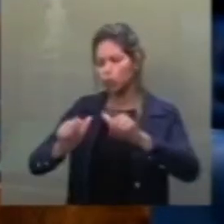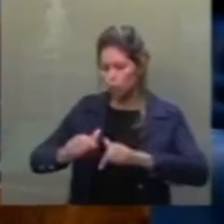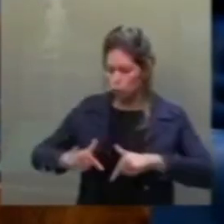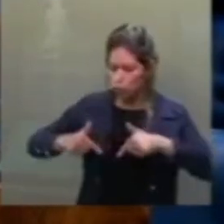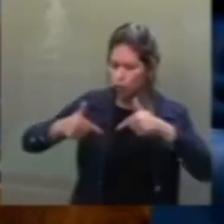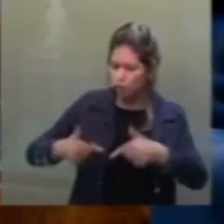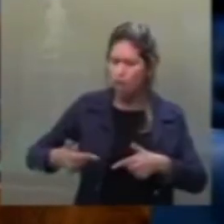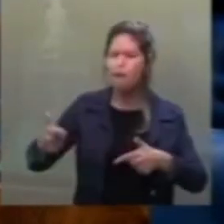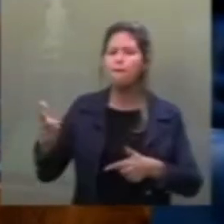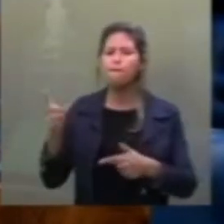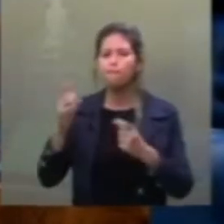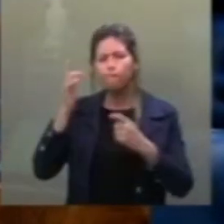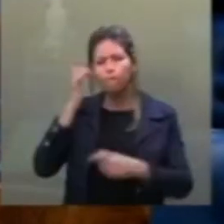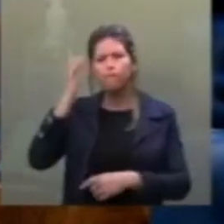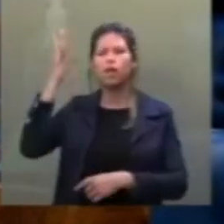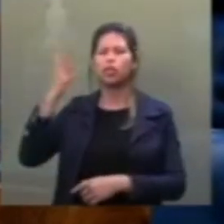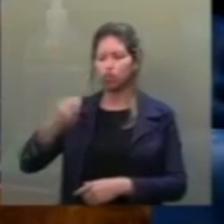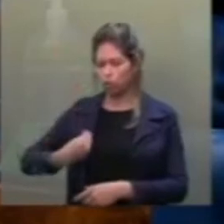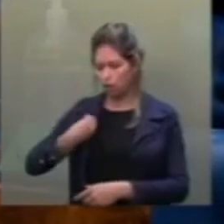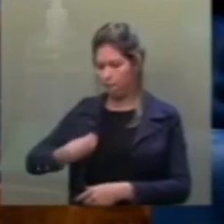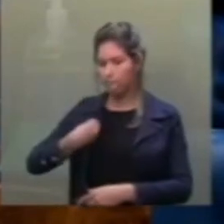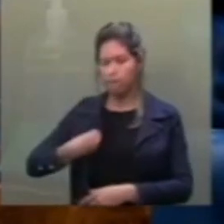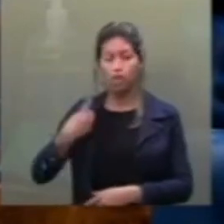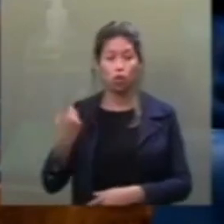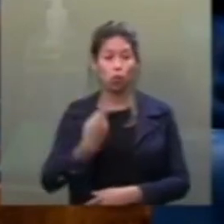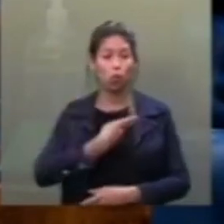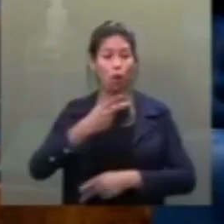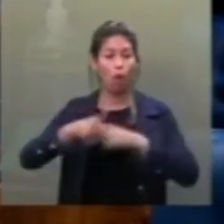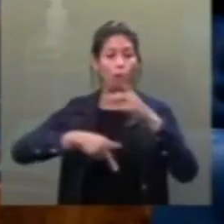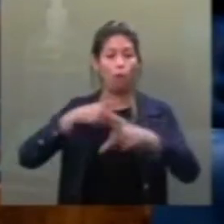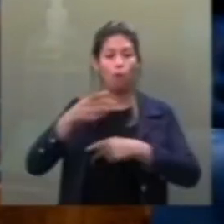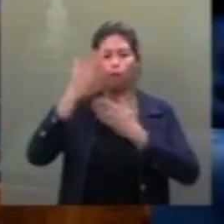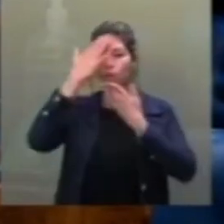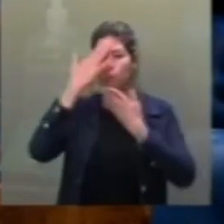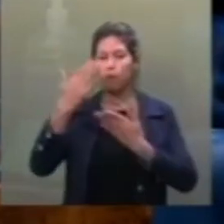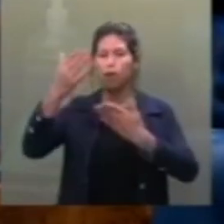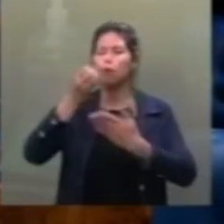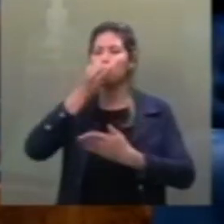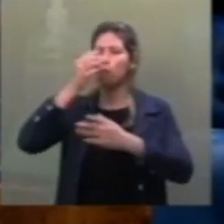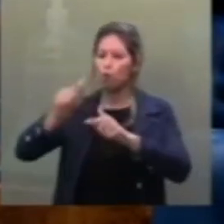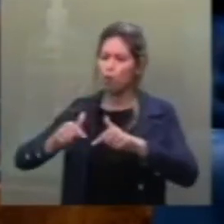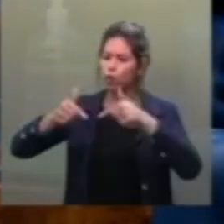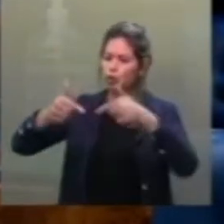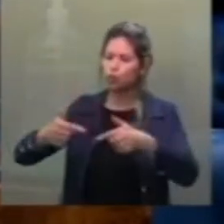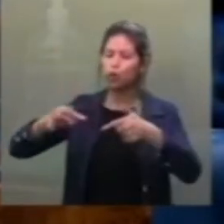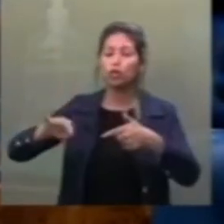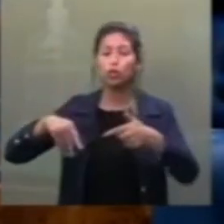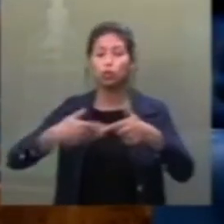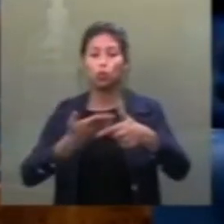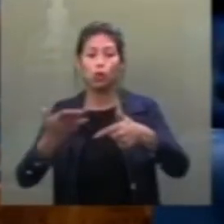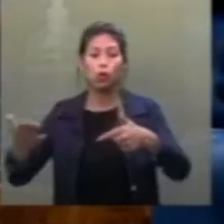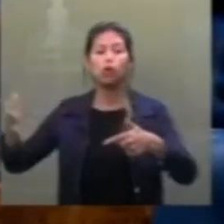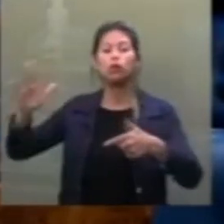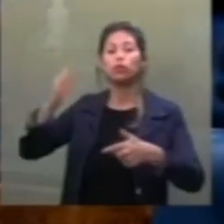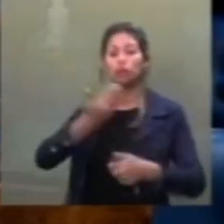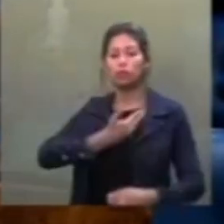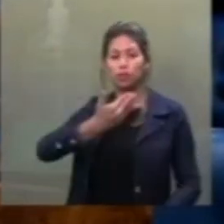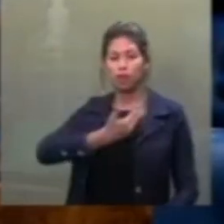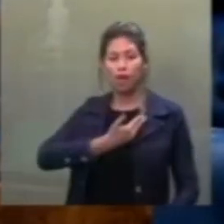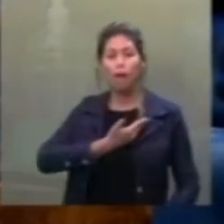Facilite a vida de nossa população Muito obrigado boa sorte a todos os amigos e amigas boa sorte ao